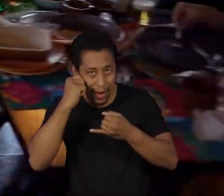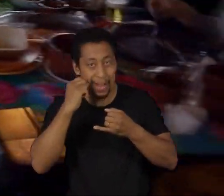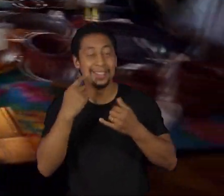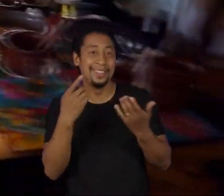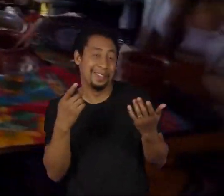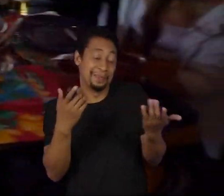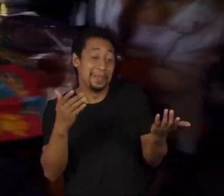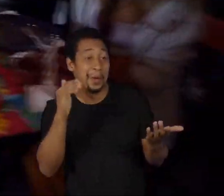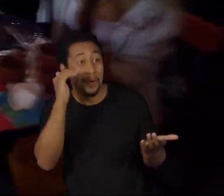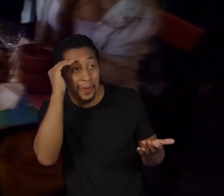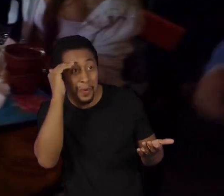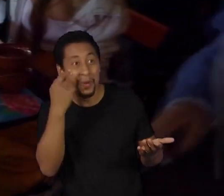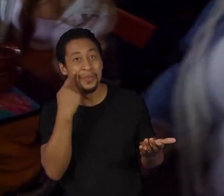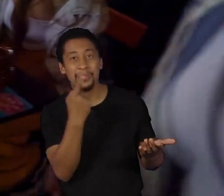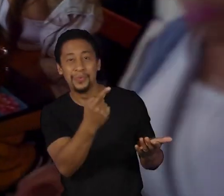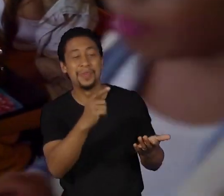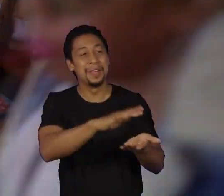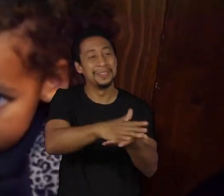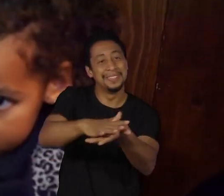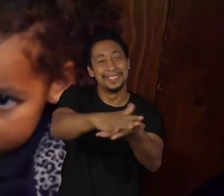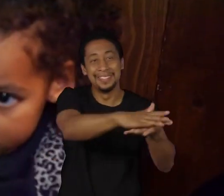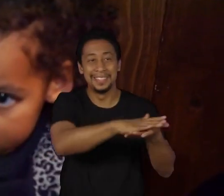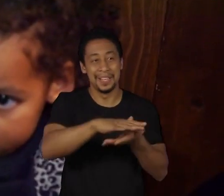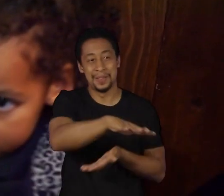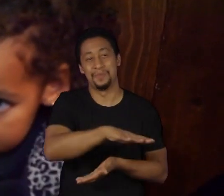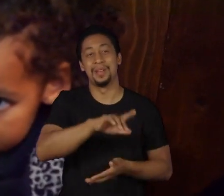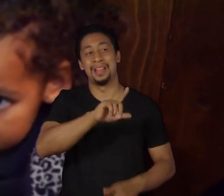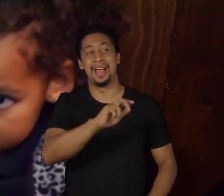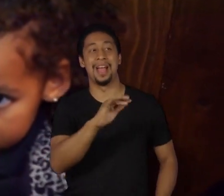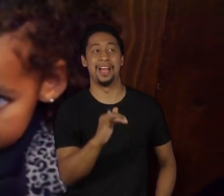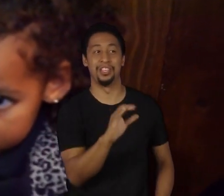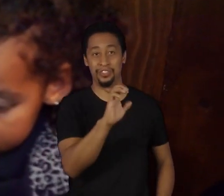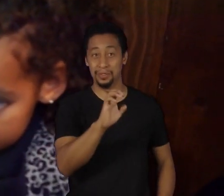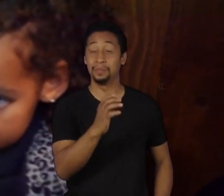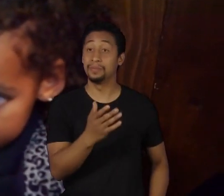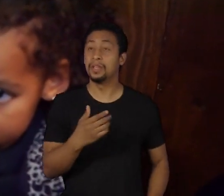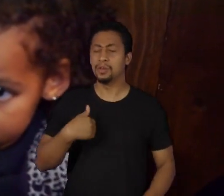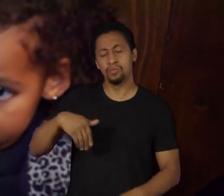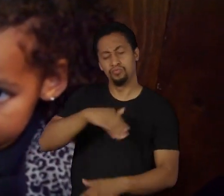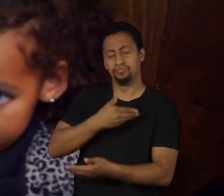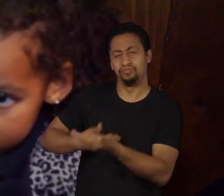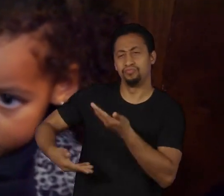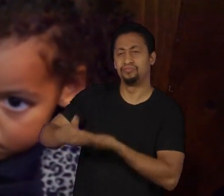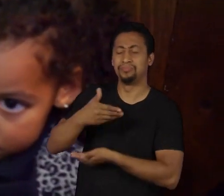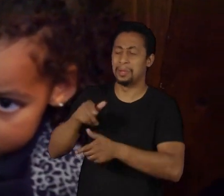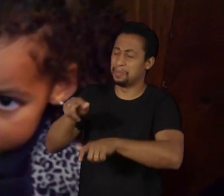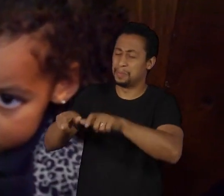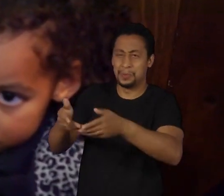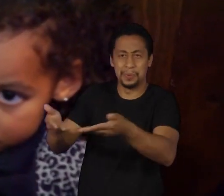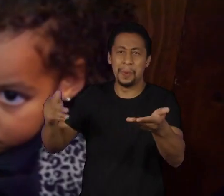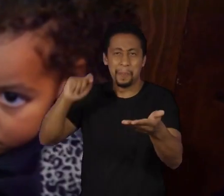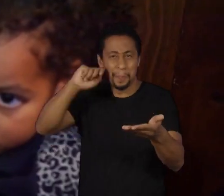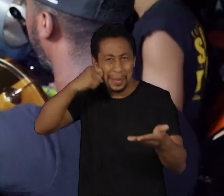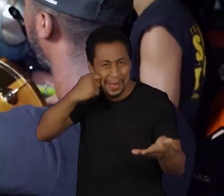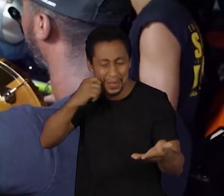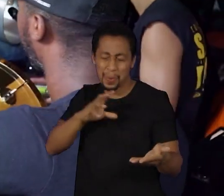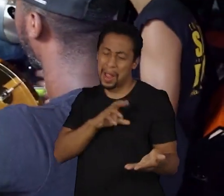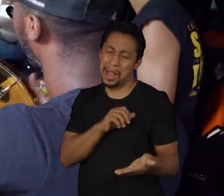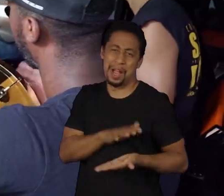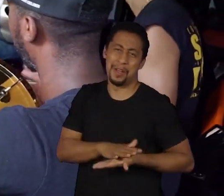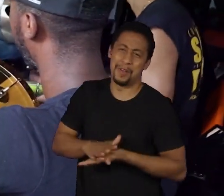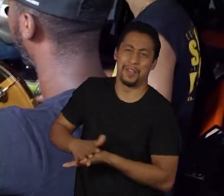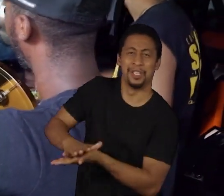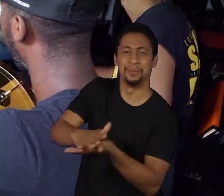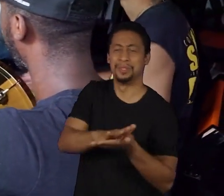Samba da Laje. Eu estou entre o meu povo preto, no meio do samba que eu amo,